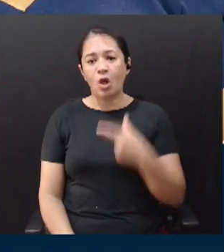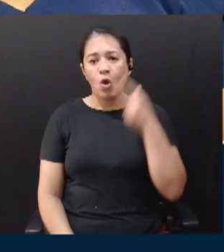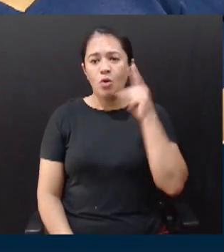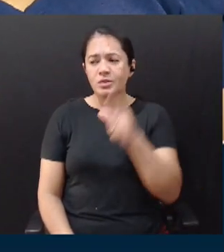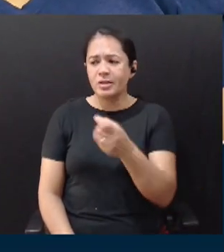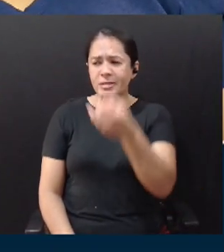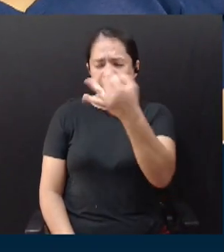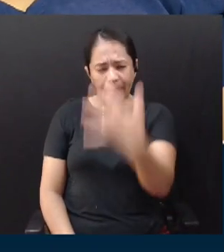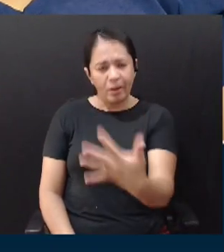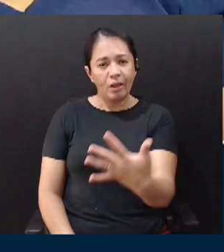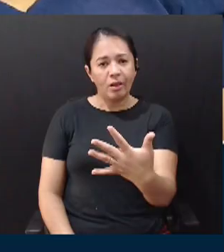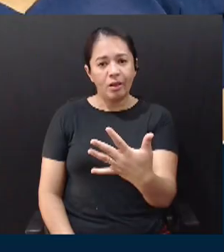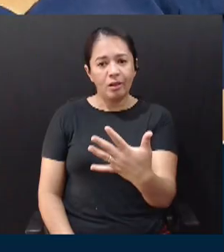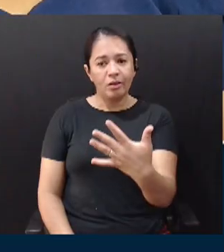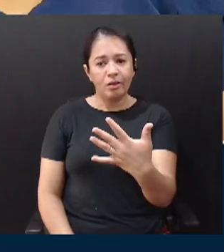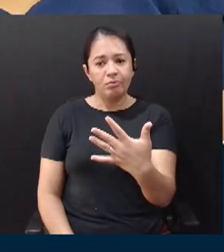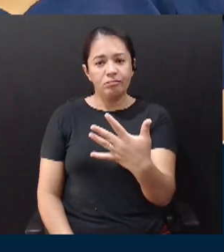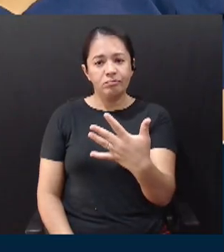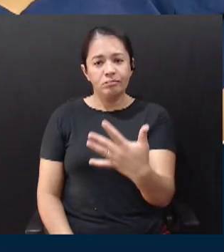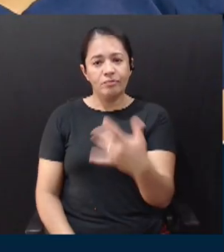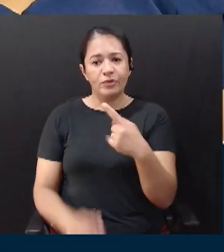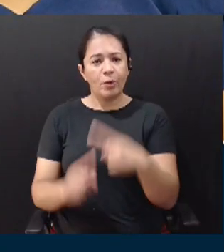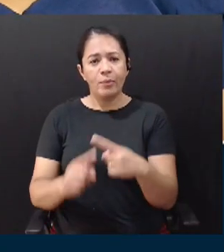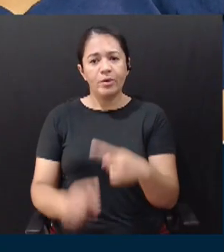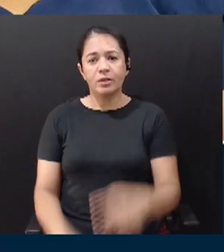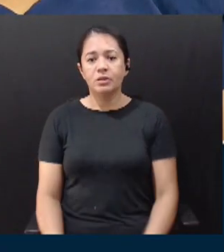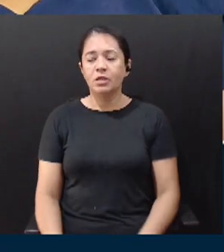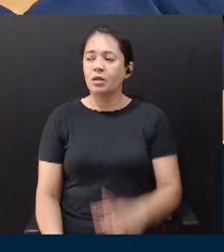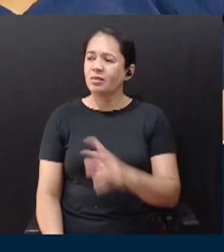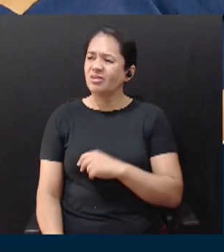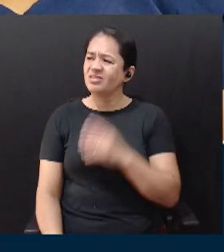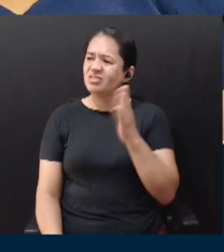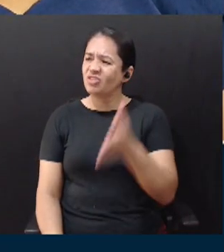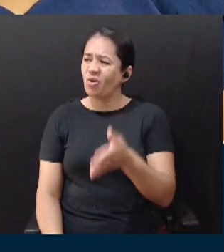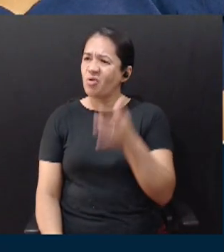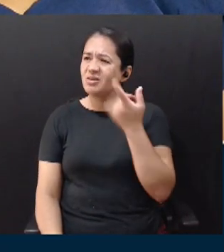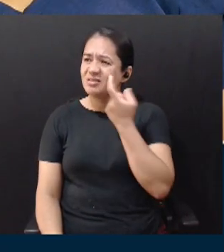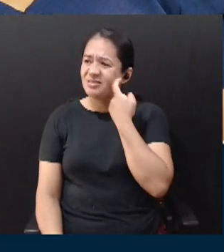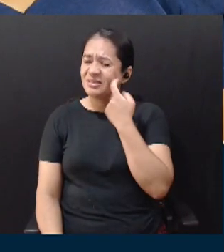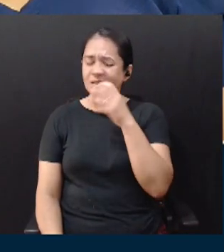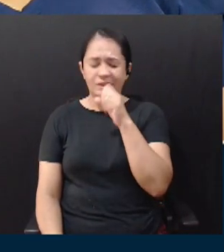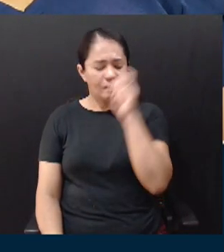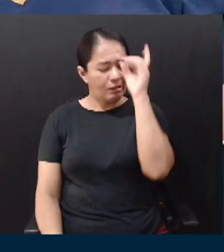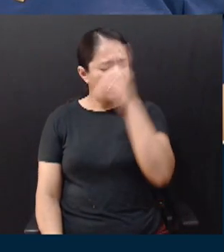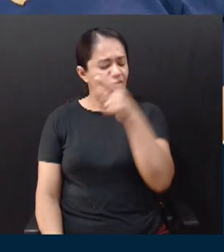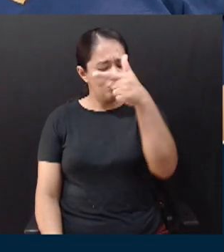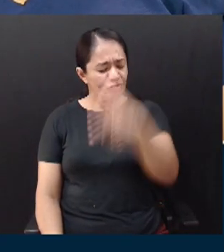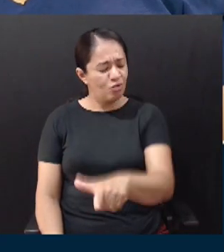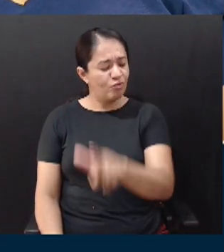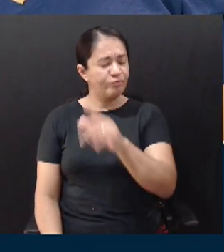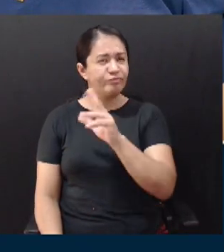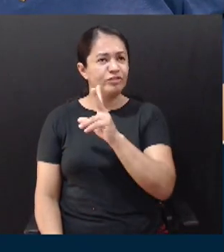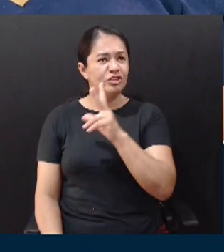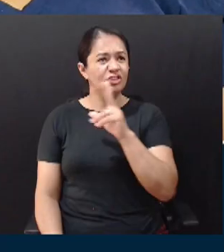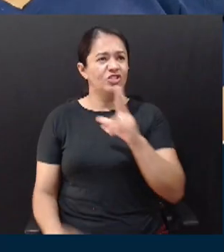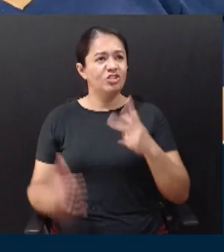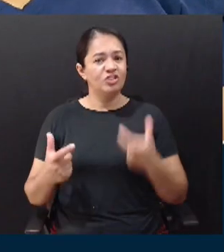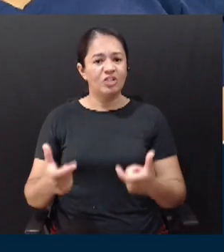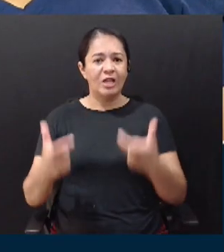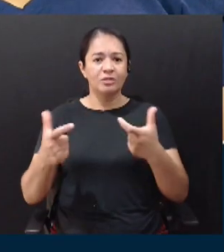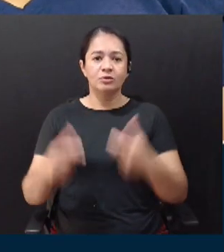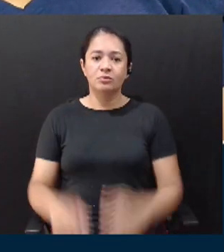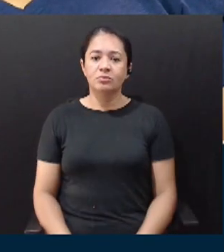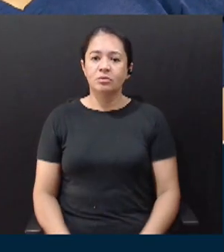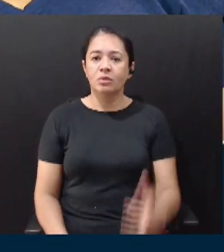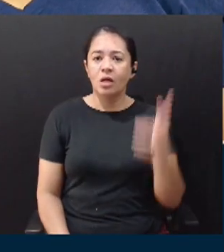porquê disso? Tem gente que fala: "Poxa vida, chegou sexta-feira, final de semana de novo", Uhum. né. Isso é natural ou